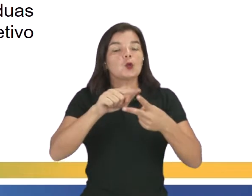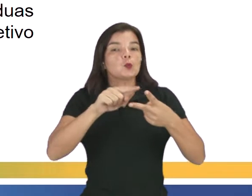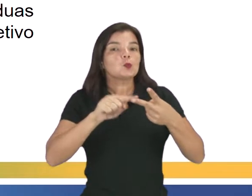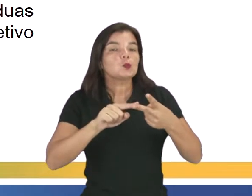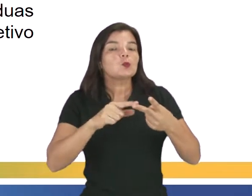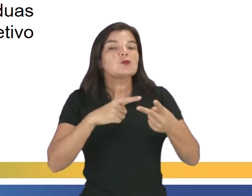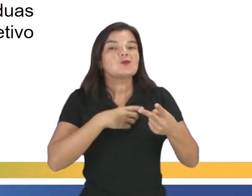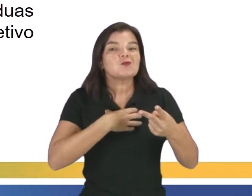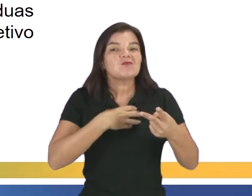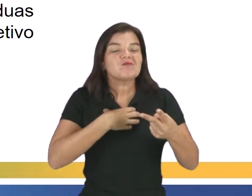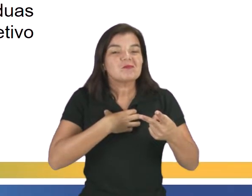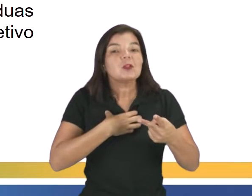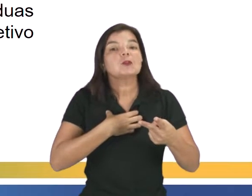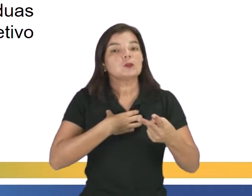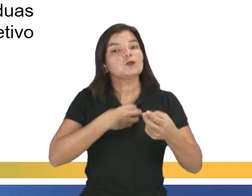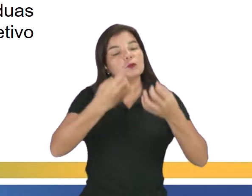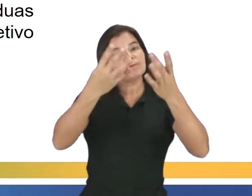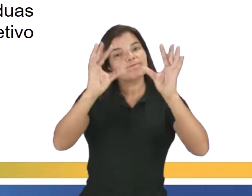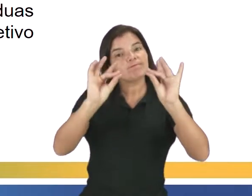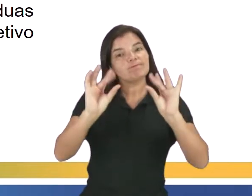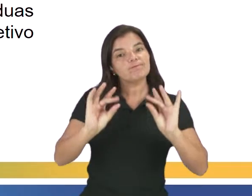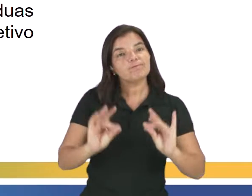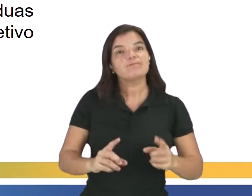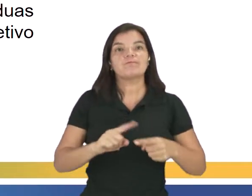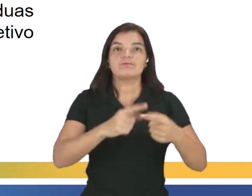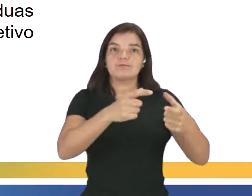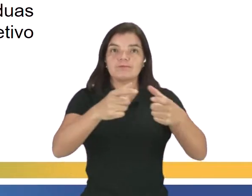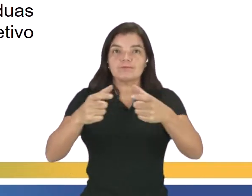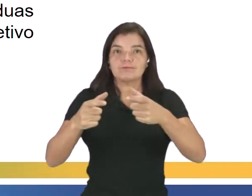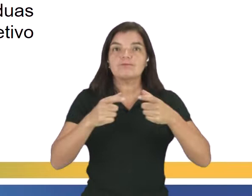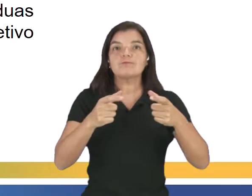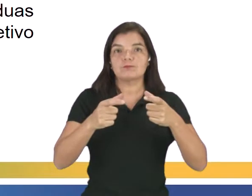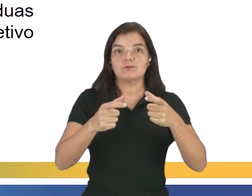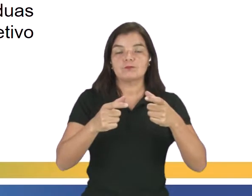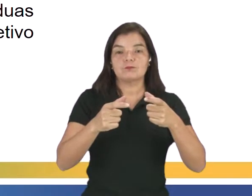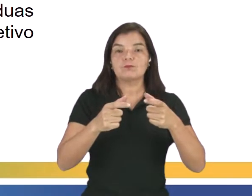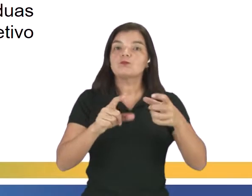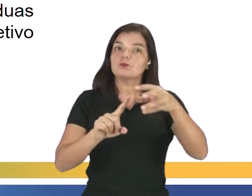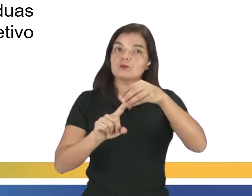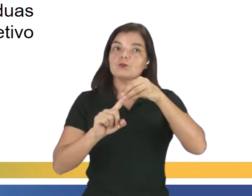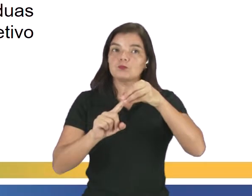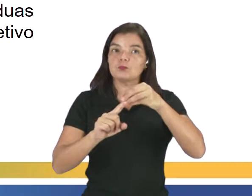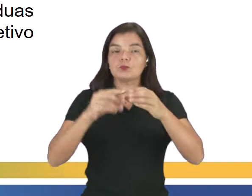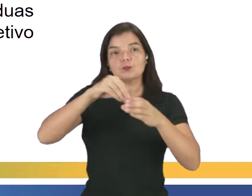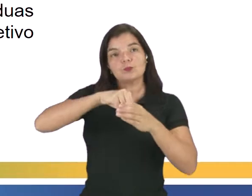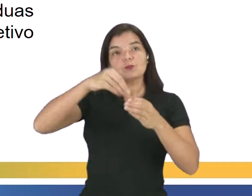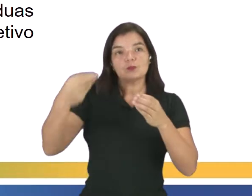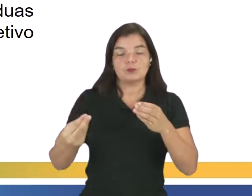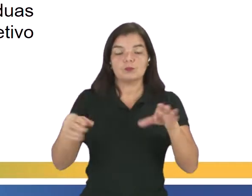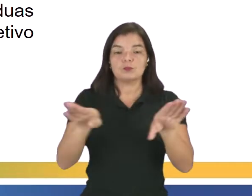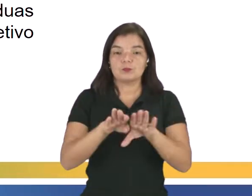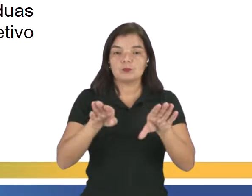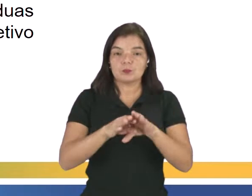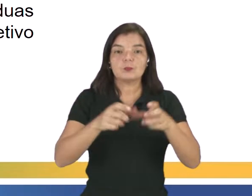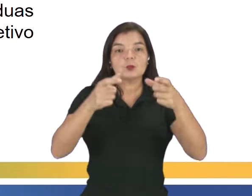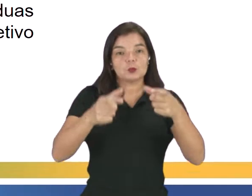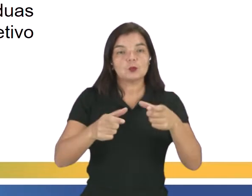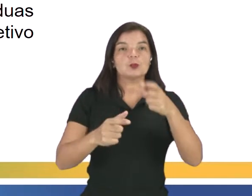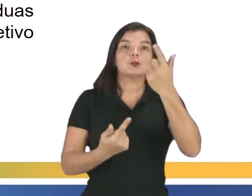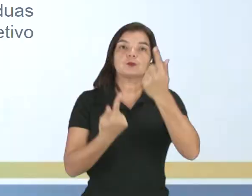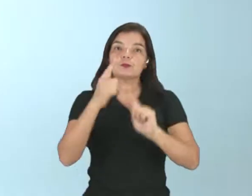duas maneiras diferentes de descrevê-lo: o espaço objetivo externo e o espaço